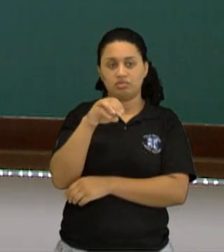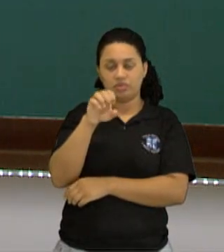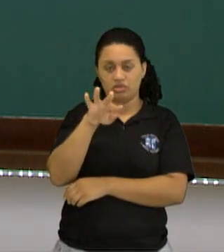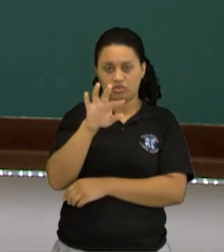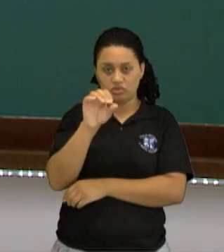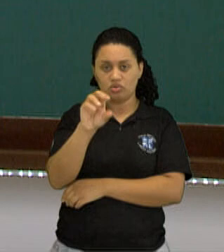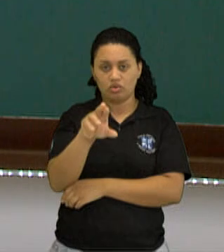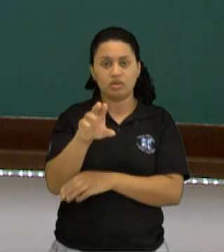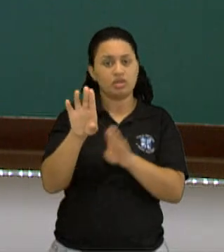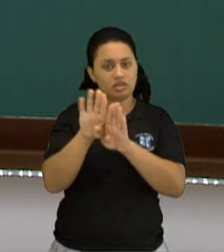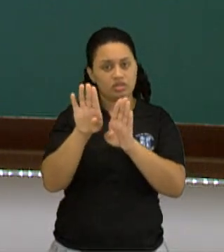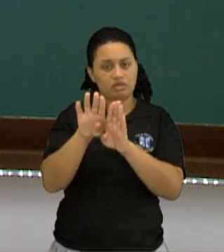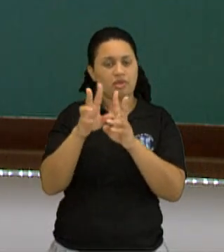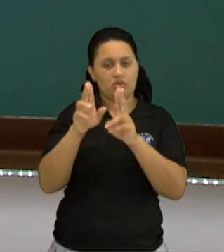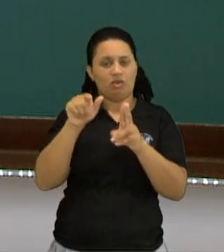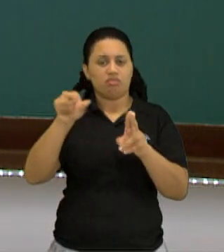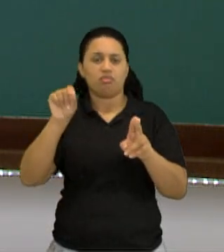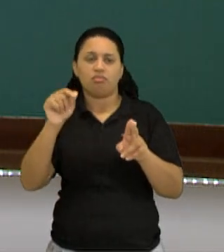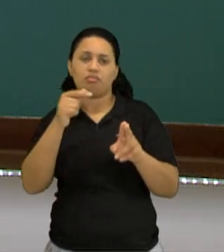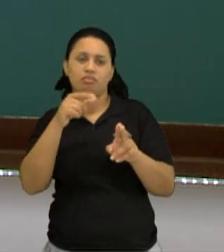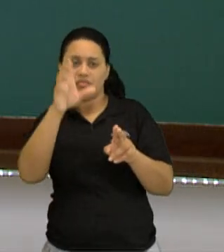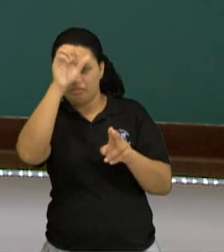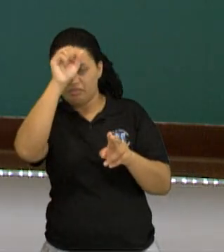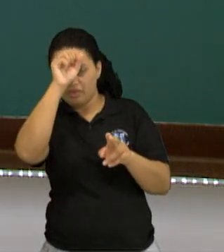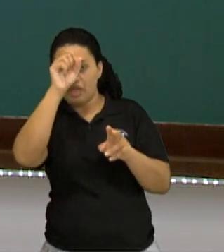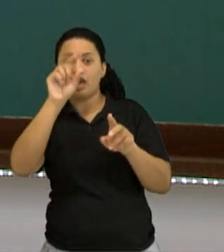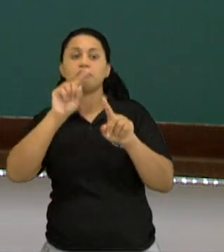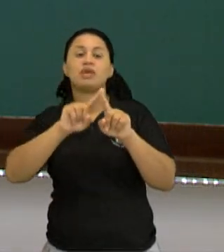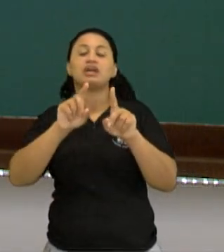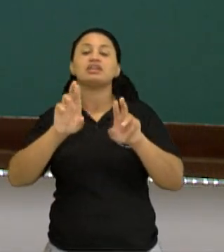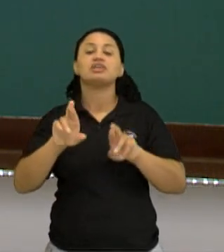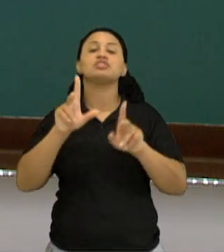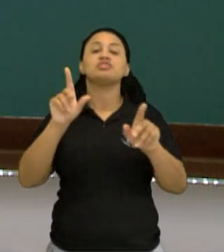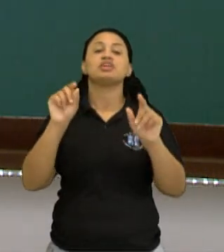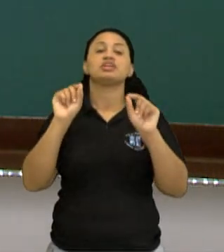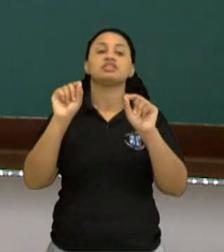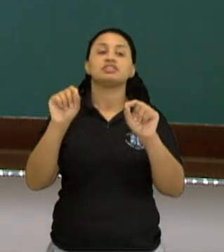massa vezes a velocidade. A diferença é a questão